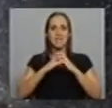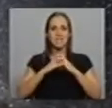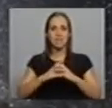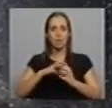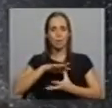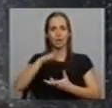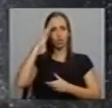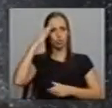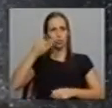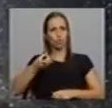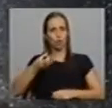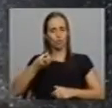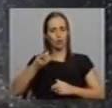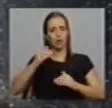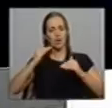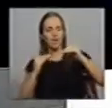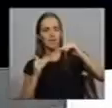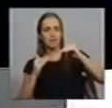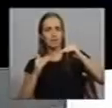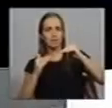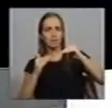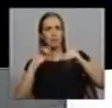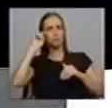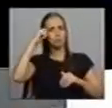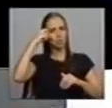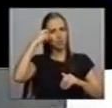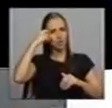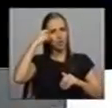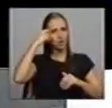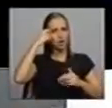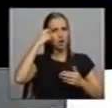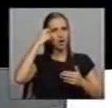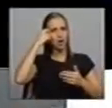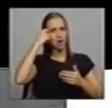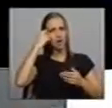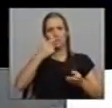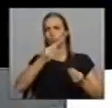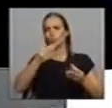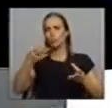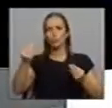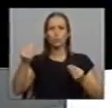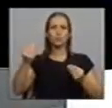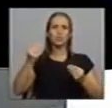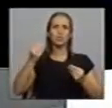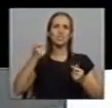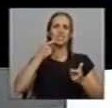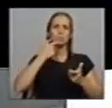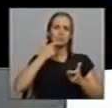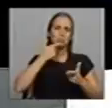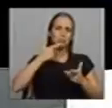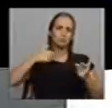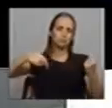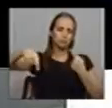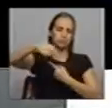a sua inclinação em relação à eclíptica afetava claramente uma série de cometas, asteroides que existem nos confins do Sistema Solar,